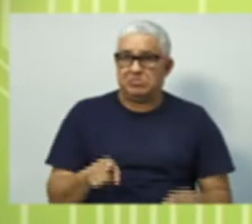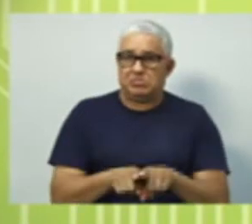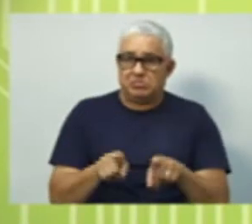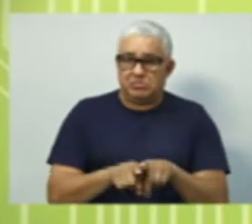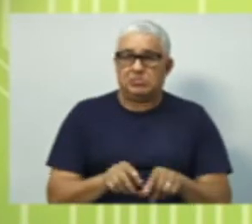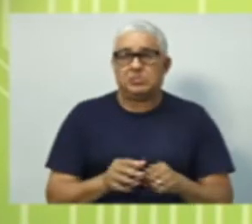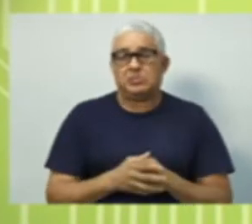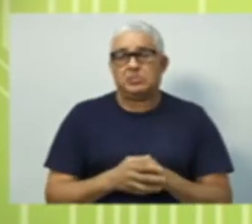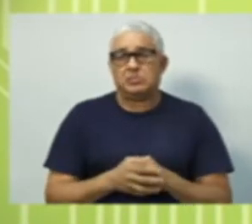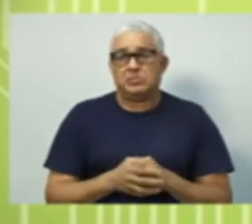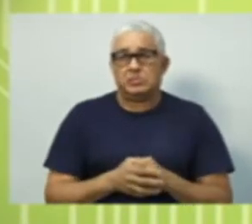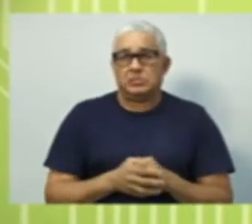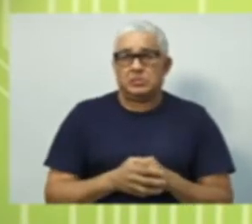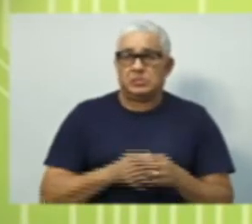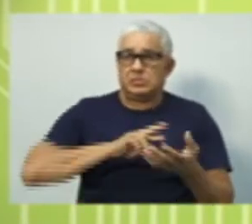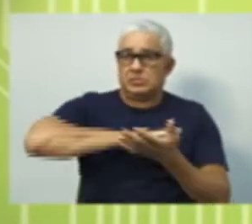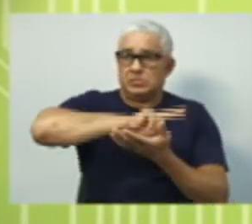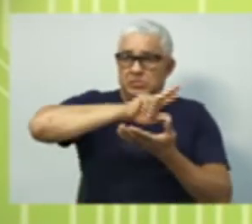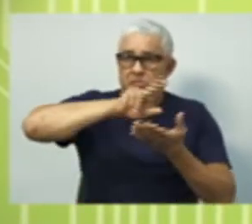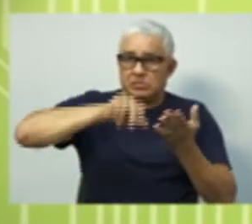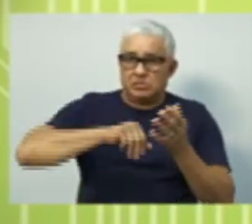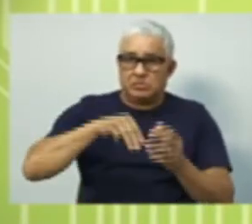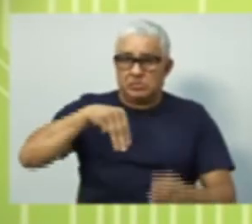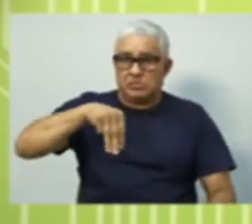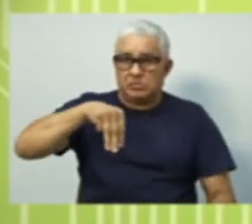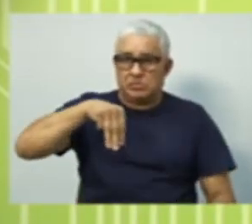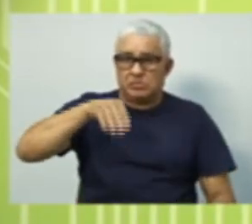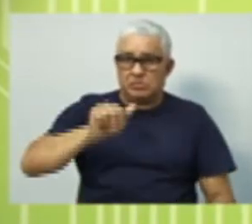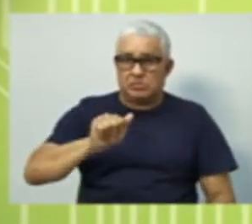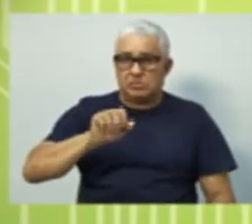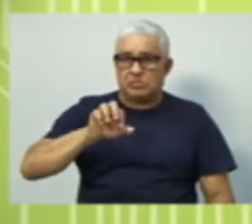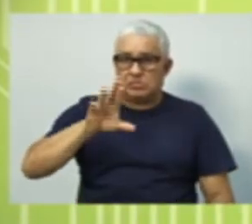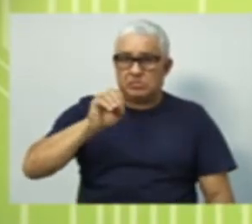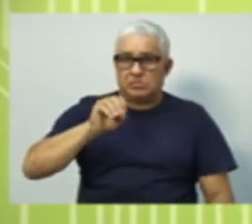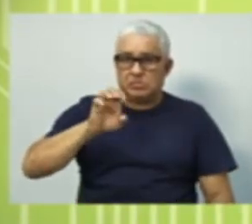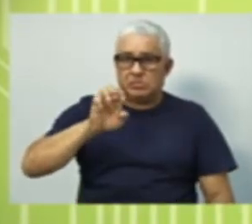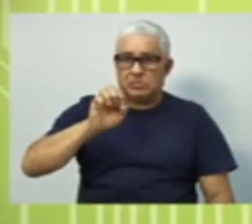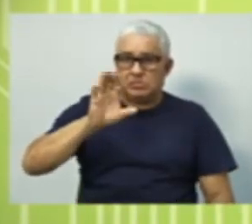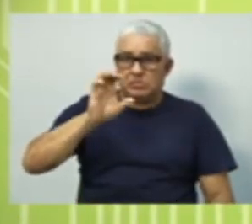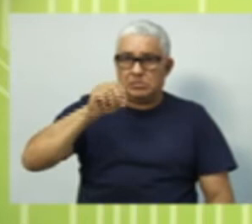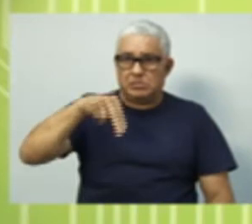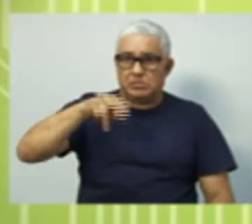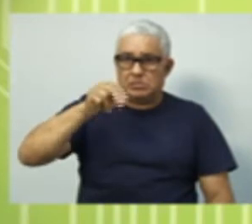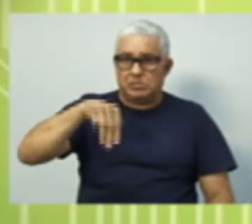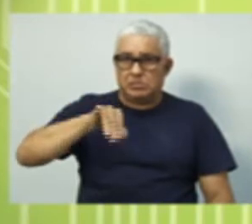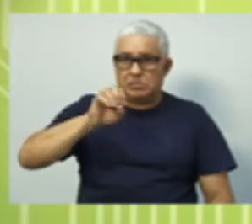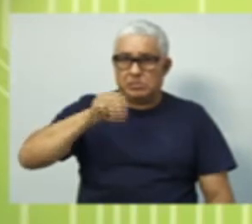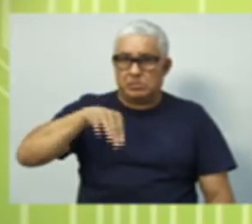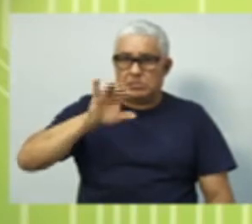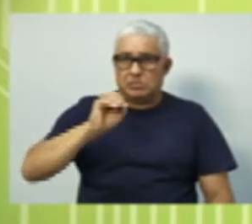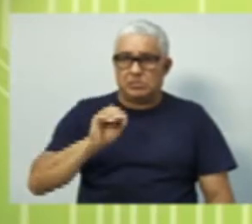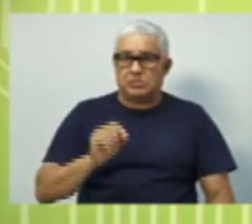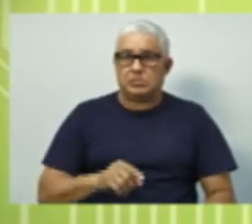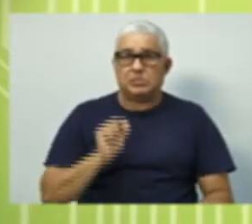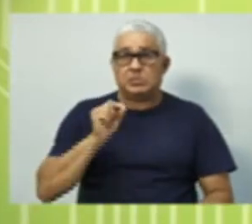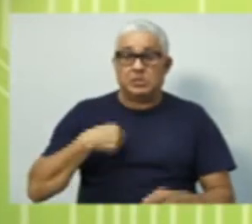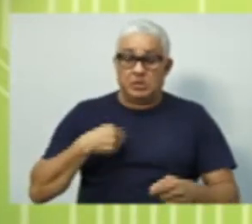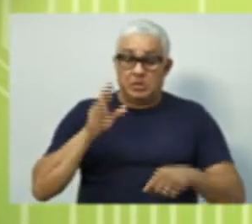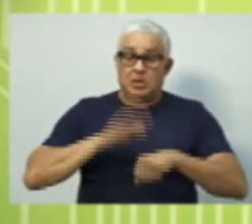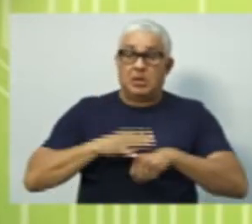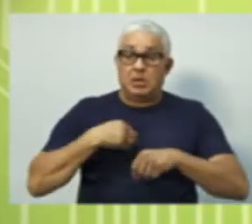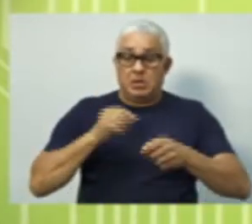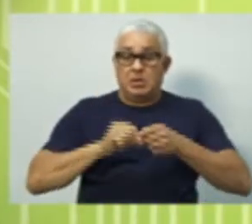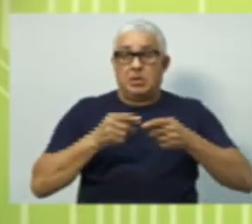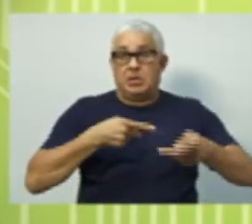caixa, é muito importante para as organizações nesse sentido também. Então vamos ver os questionamentos e a